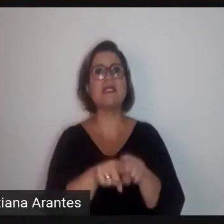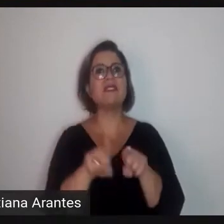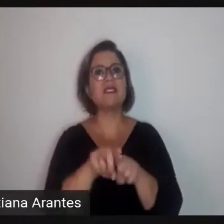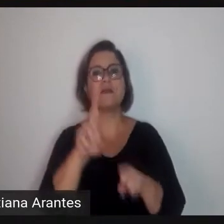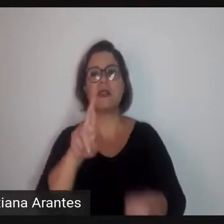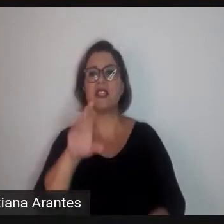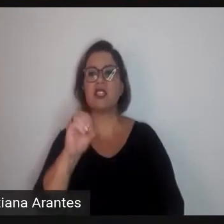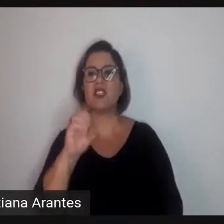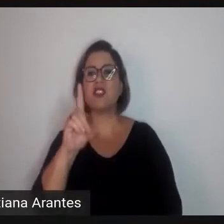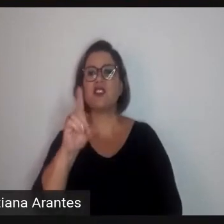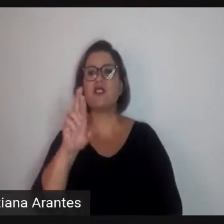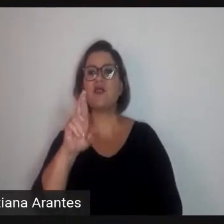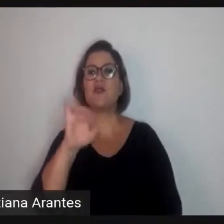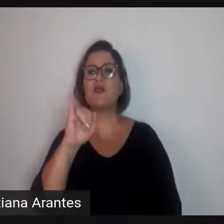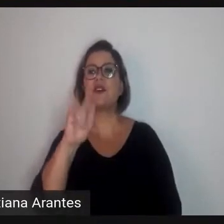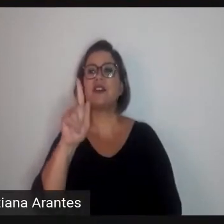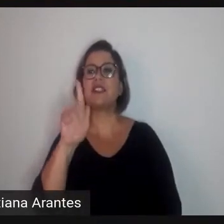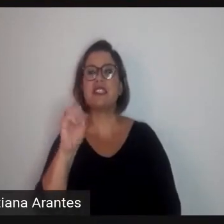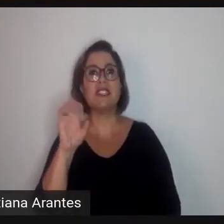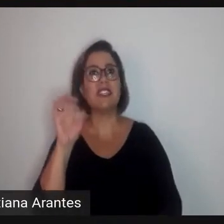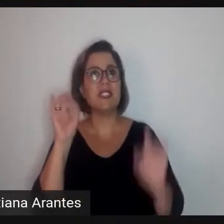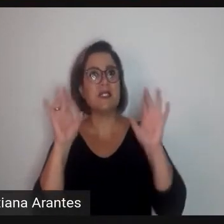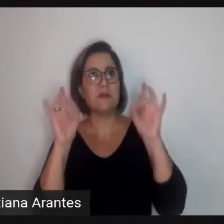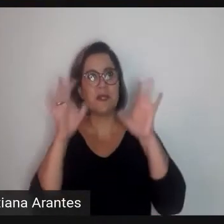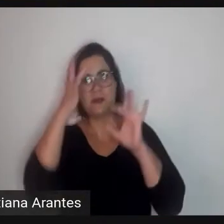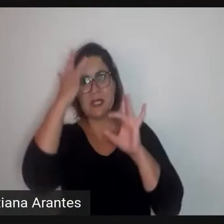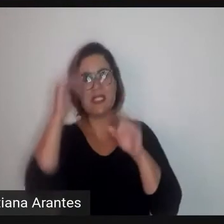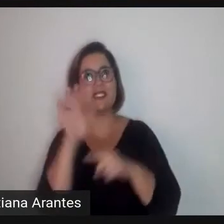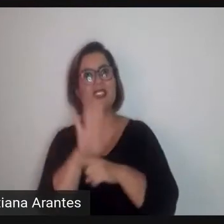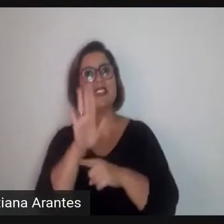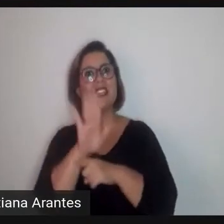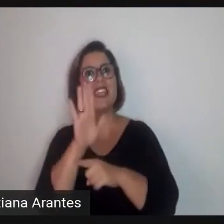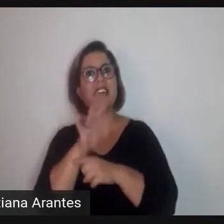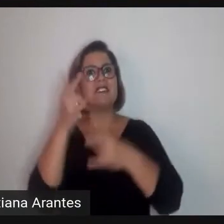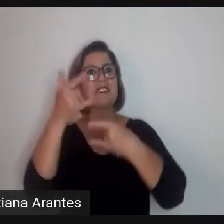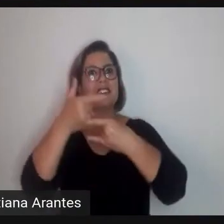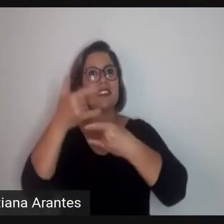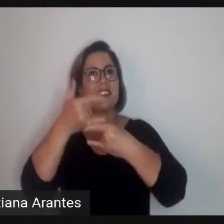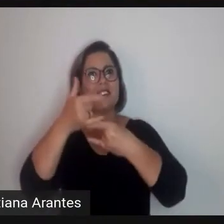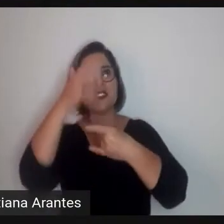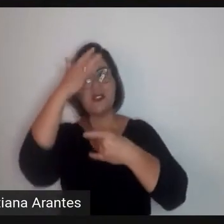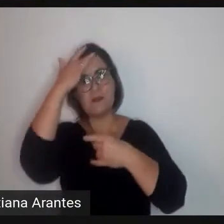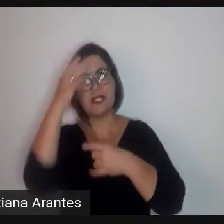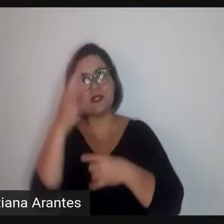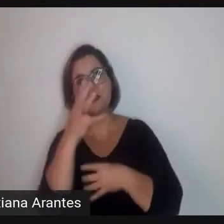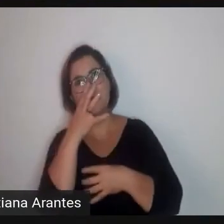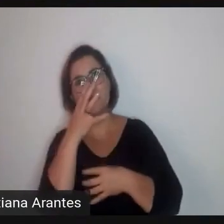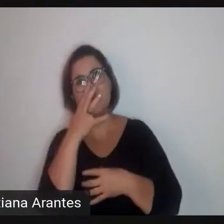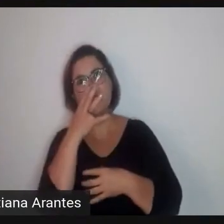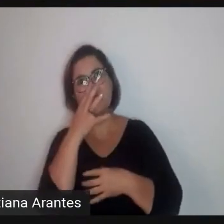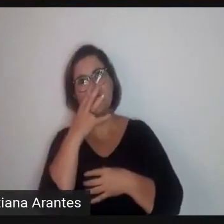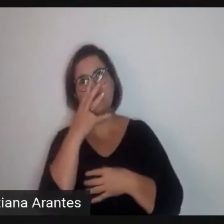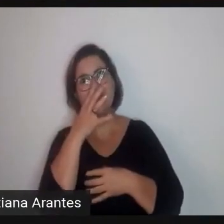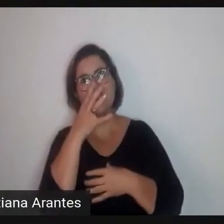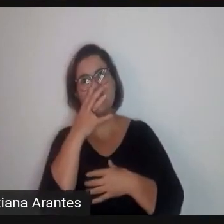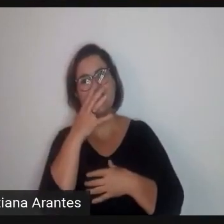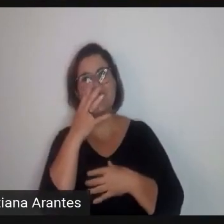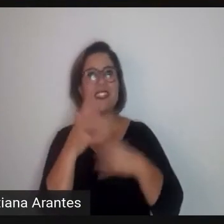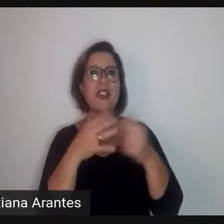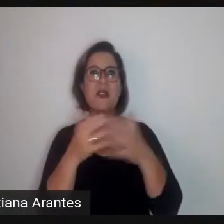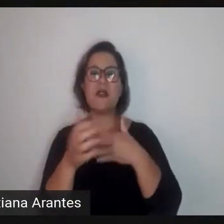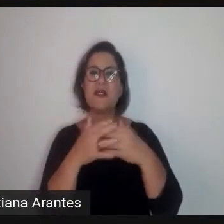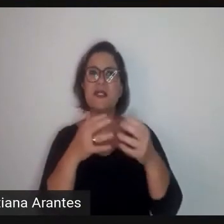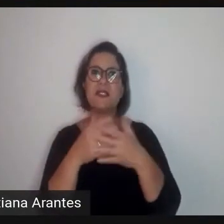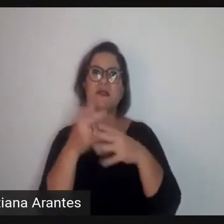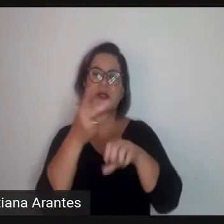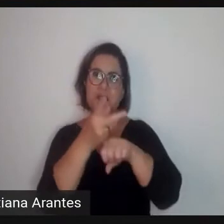importantíssimos, especiais para a realização dessa live. Muito obrigada a vocês também que nos assistiram, e estamos às ordens, a Lília vai